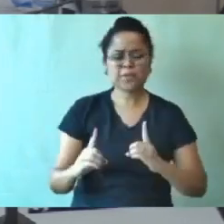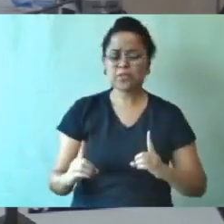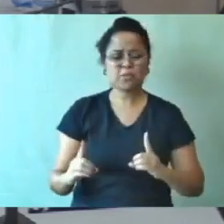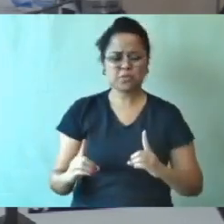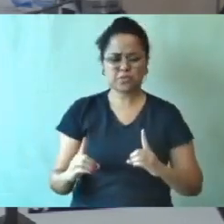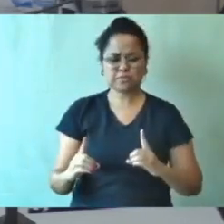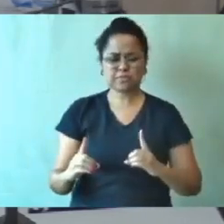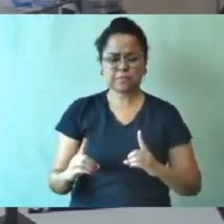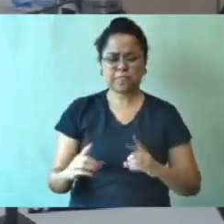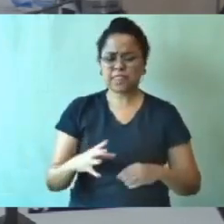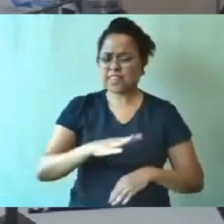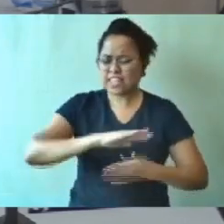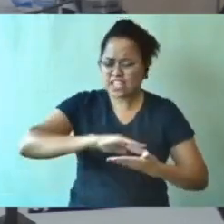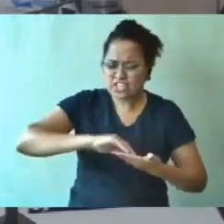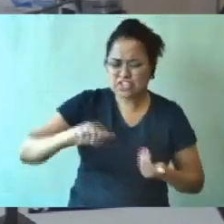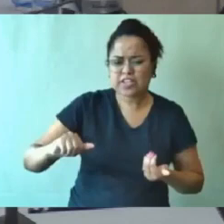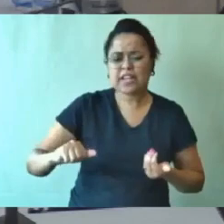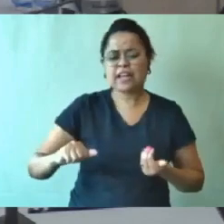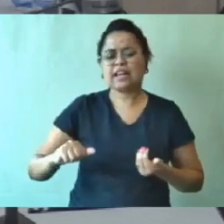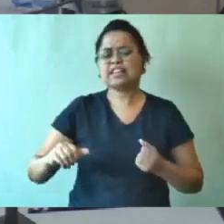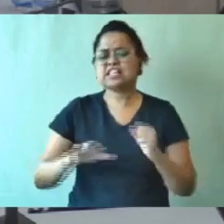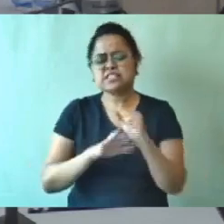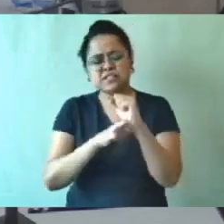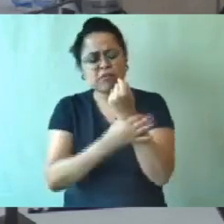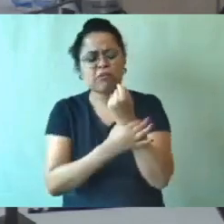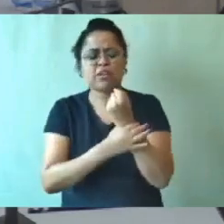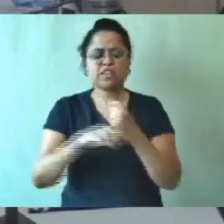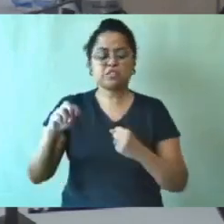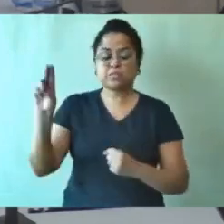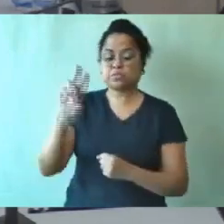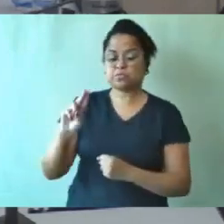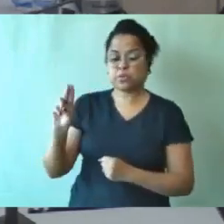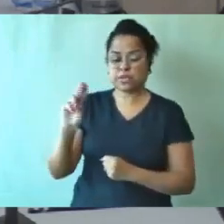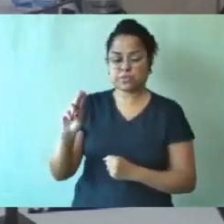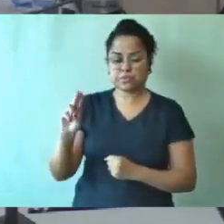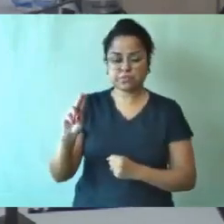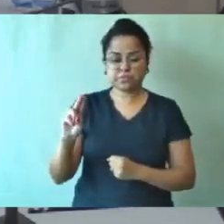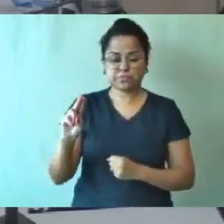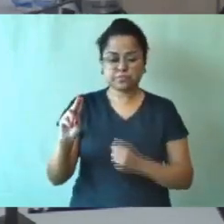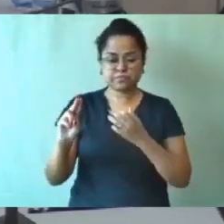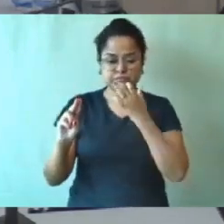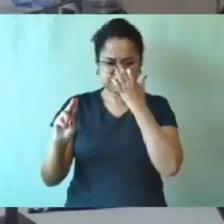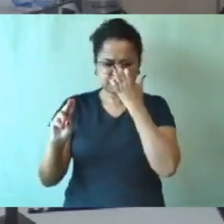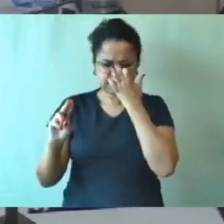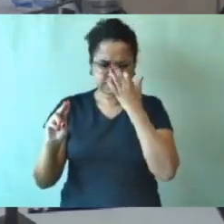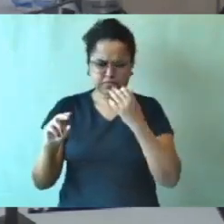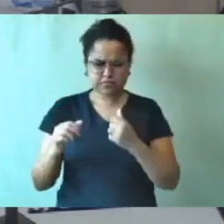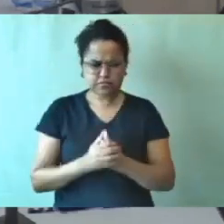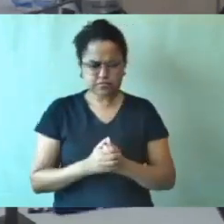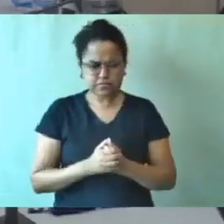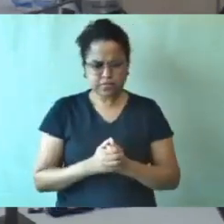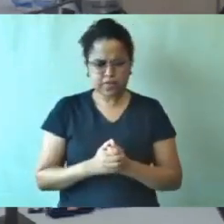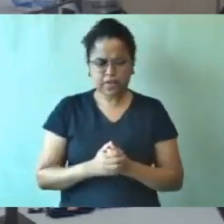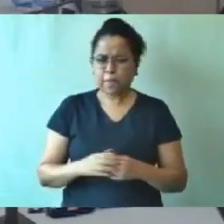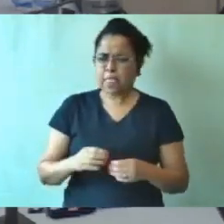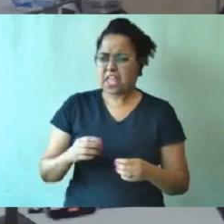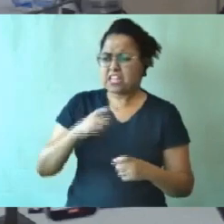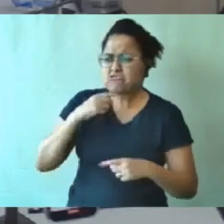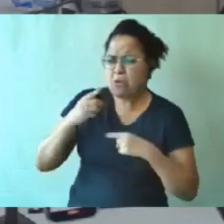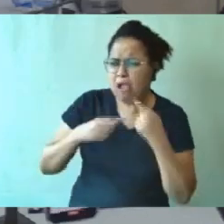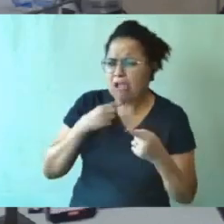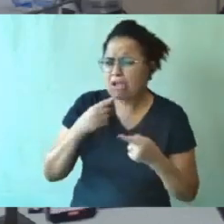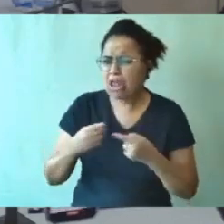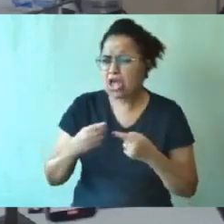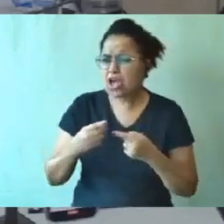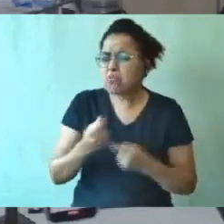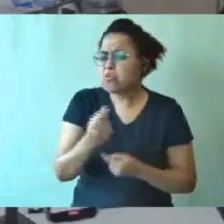trazer essa segurança para os usuários. Muitas das vezes, a gente fala aqui nas nossas reuniões, eles não reclamam do valor da passagem, eles reclamam